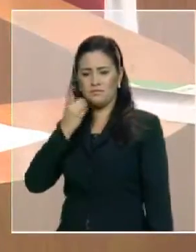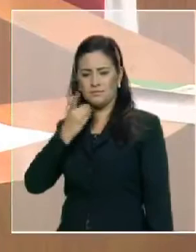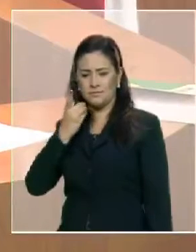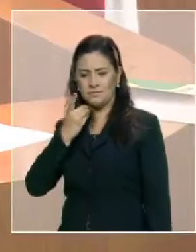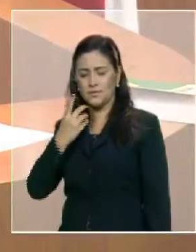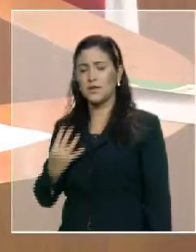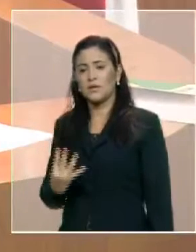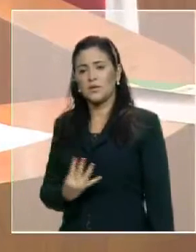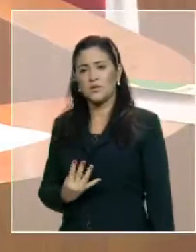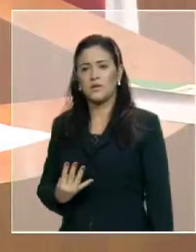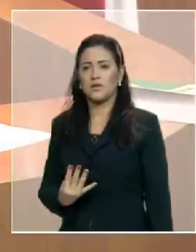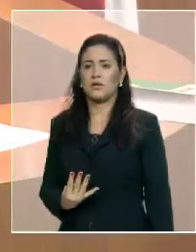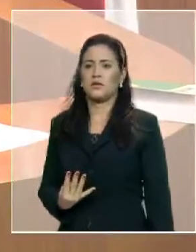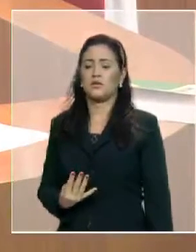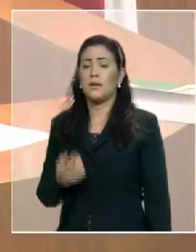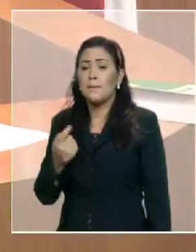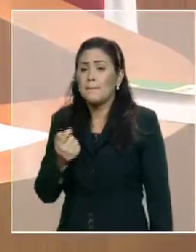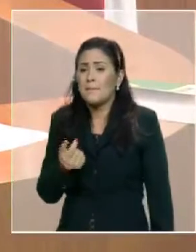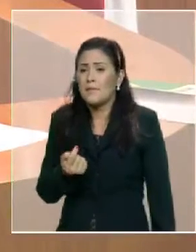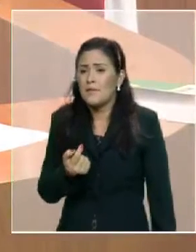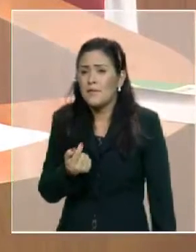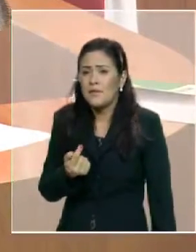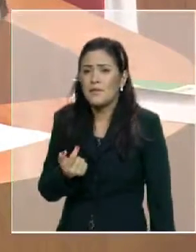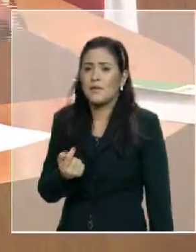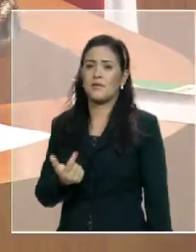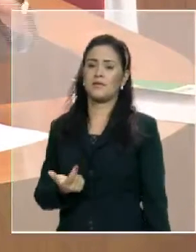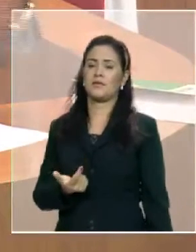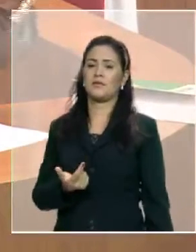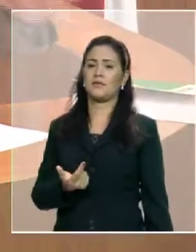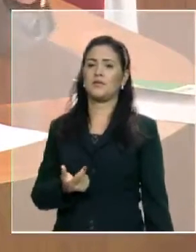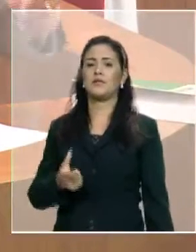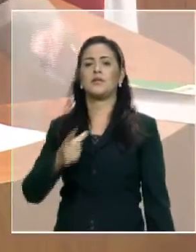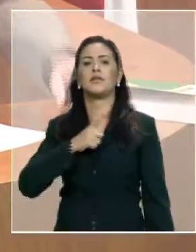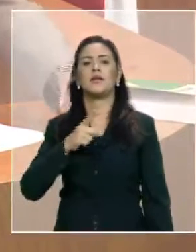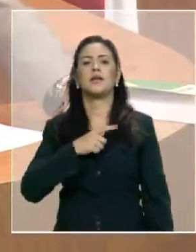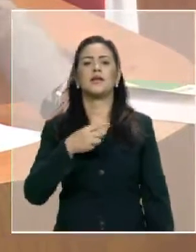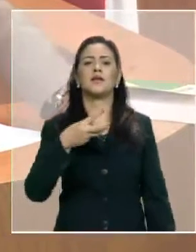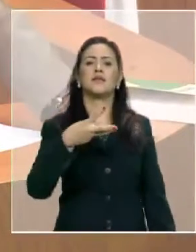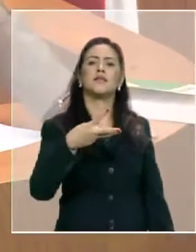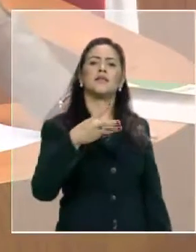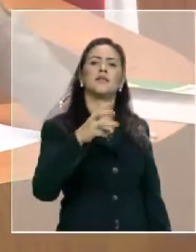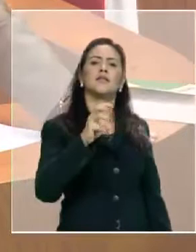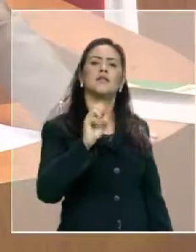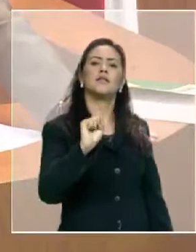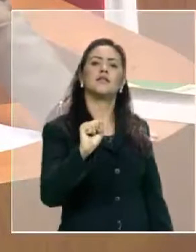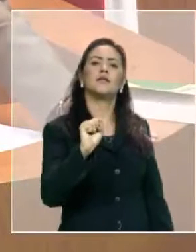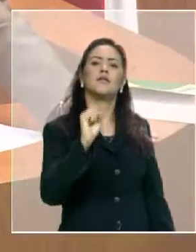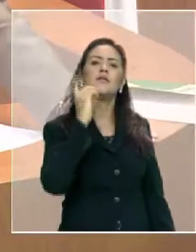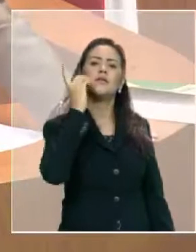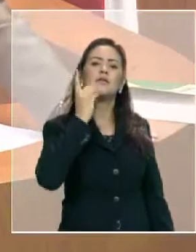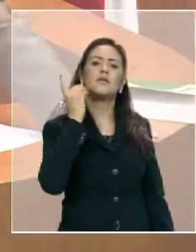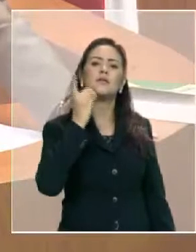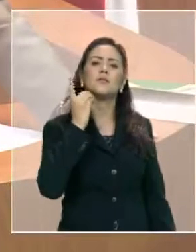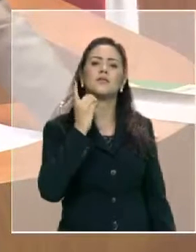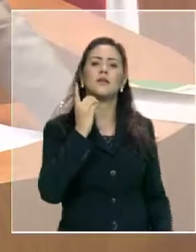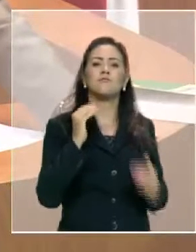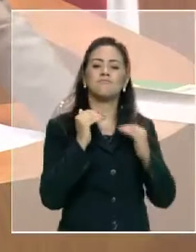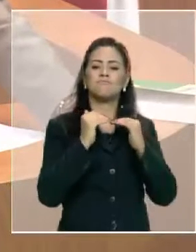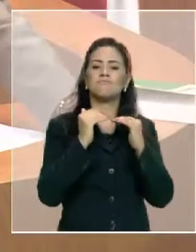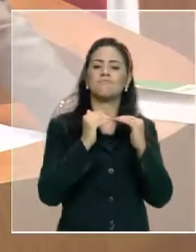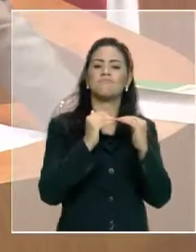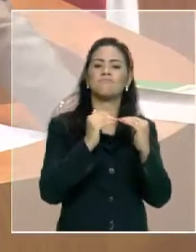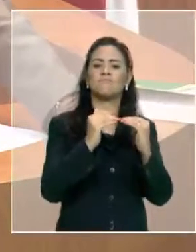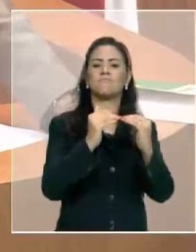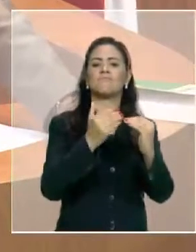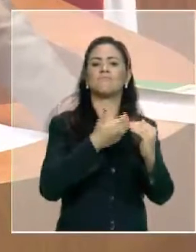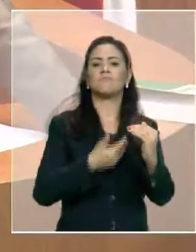4 parlamentares. É irrisório. Fica 38 deputados de lambuja para o governador do Estado, deputado Josimar, e ele não consegue botar